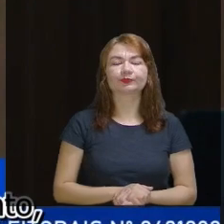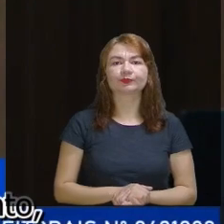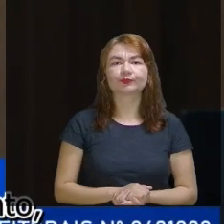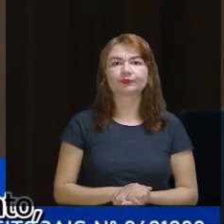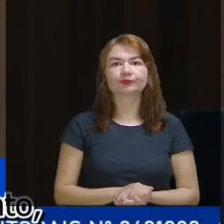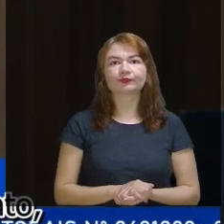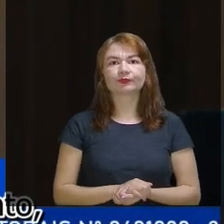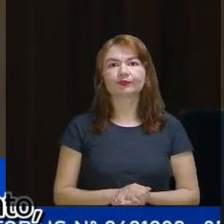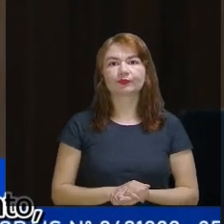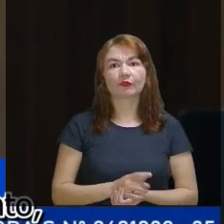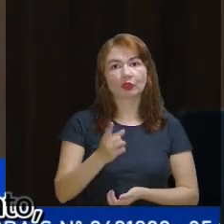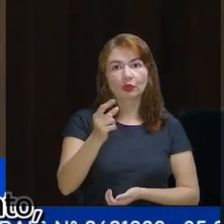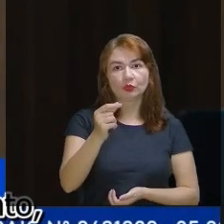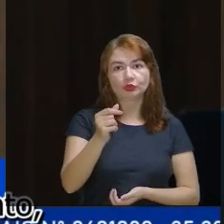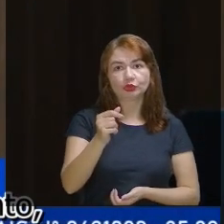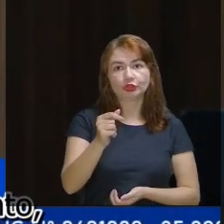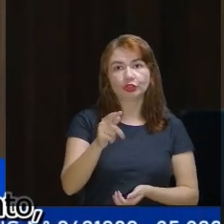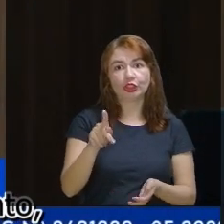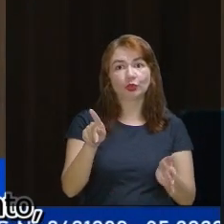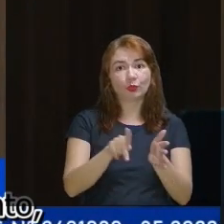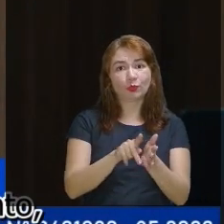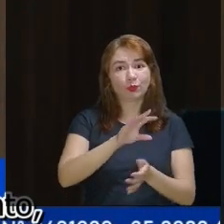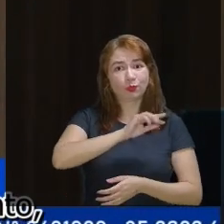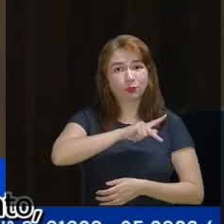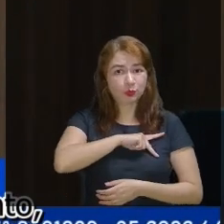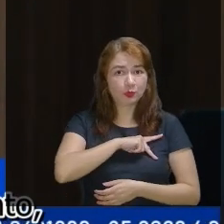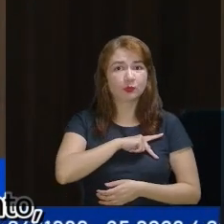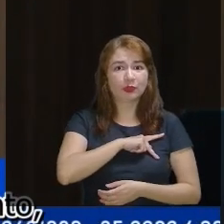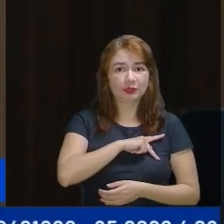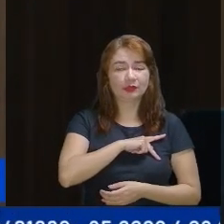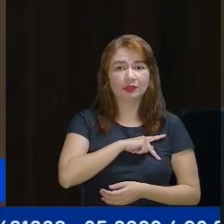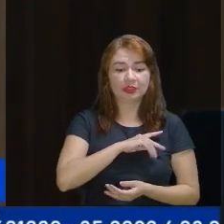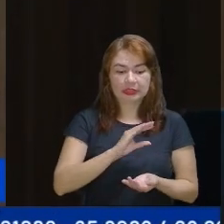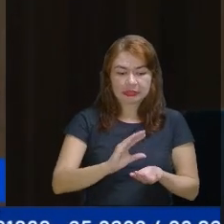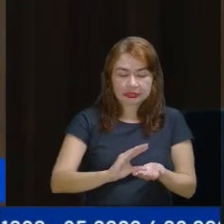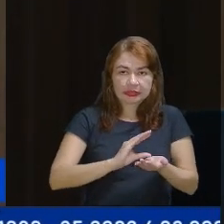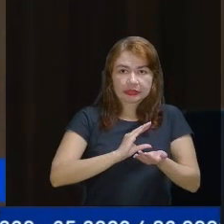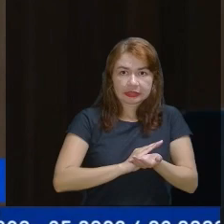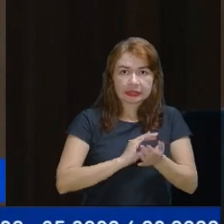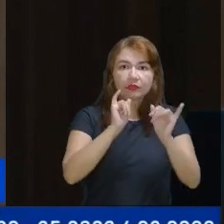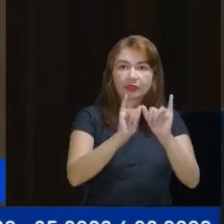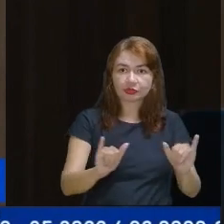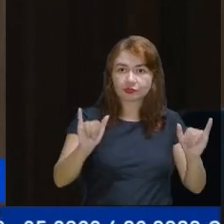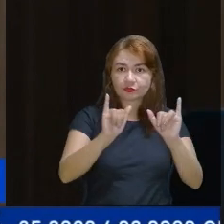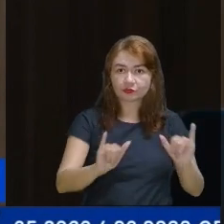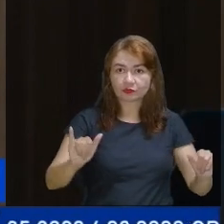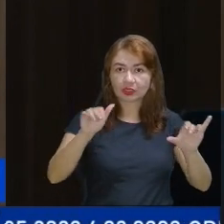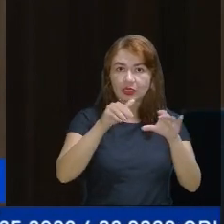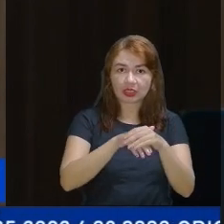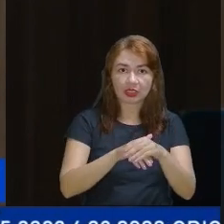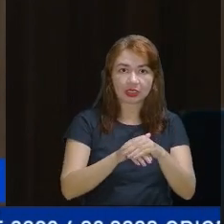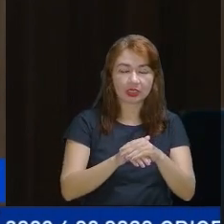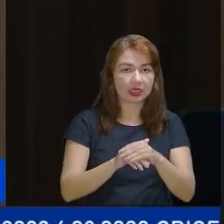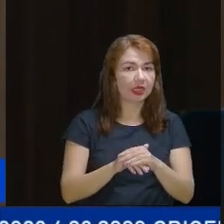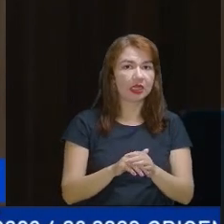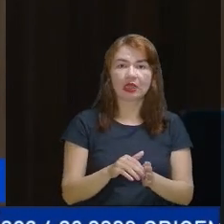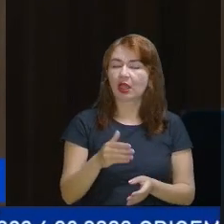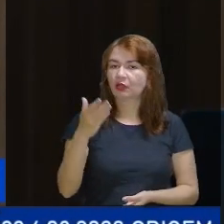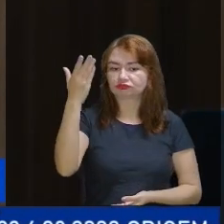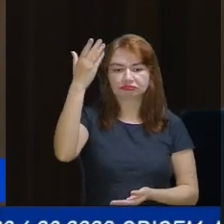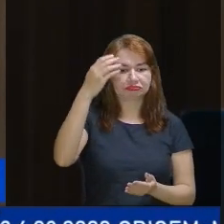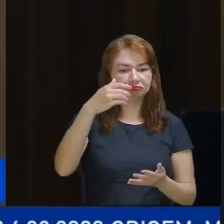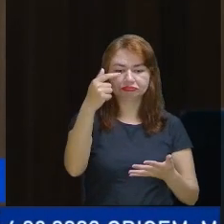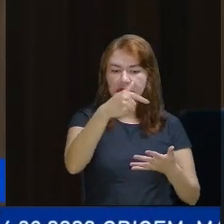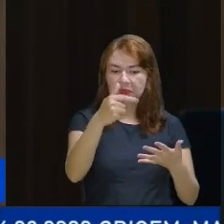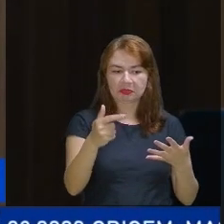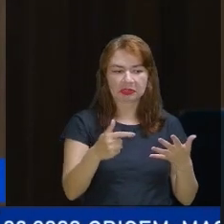o financiamento, o dinheiro público de campanha que recebeu para fazer a propaganda, não foi prestado as contas desse